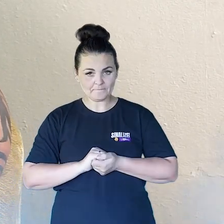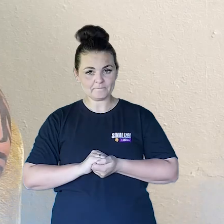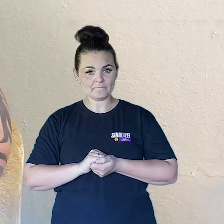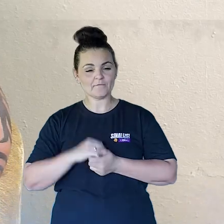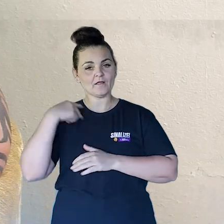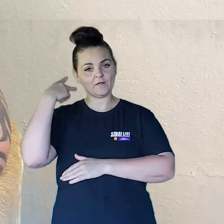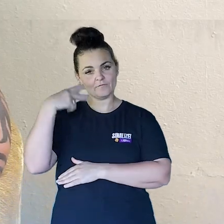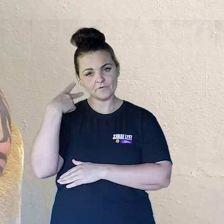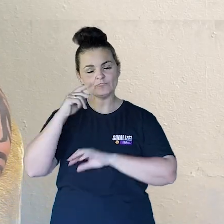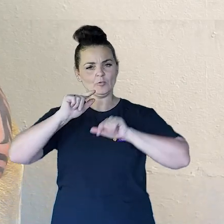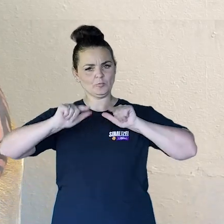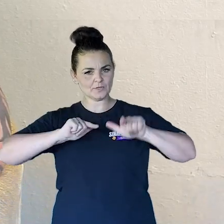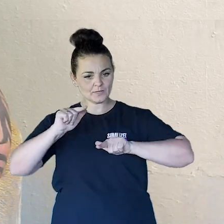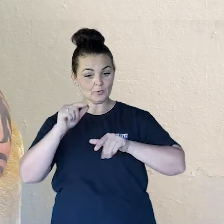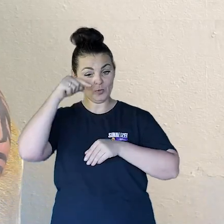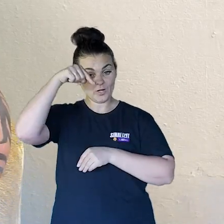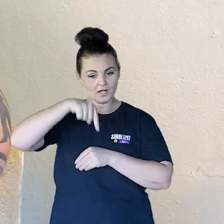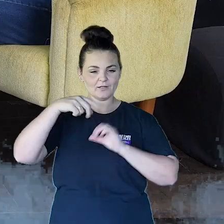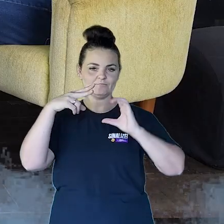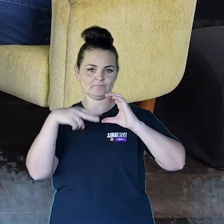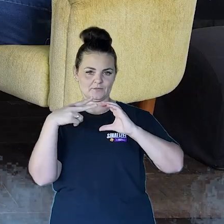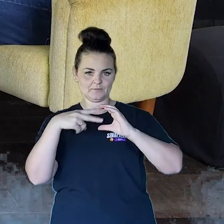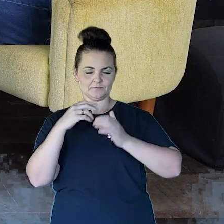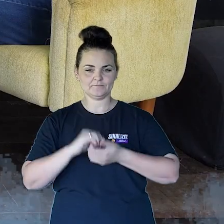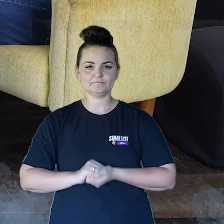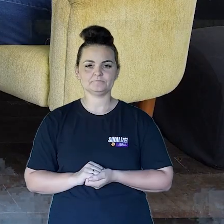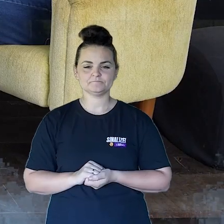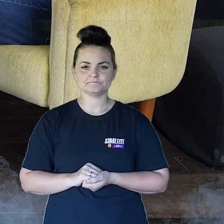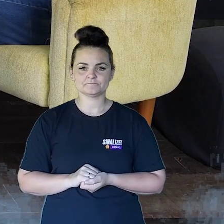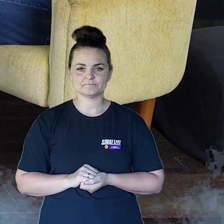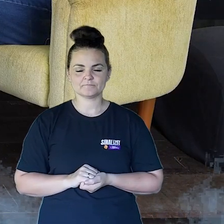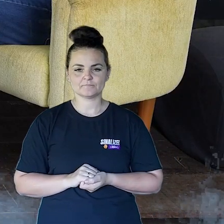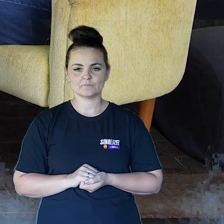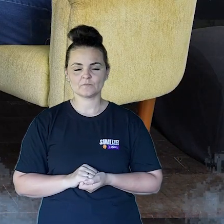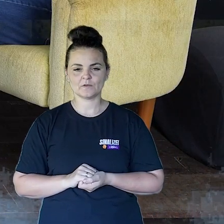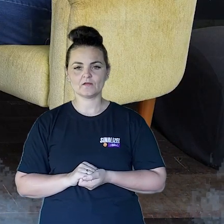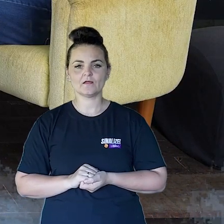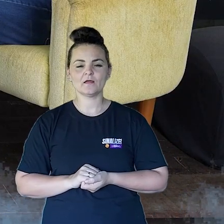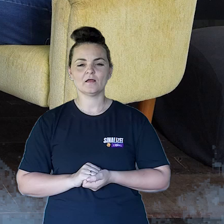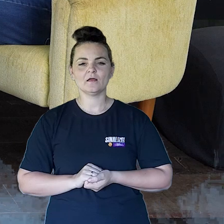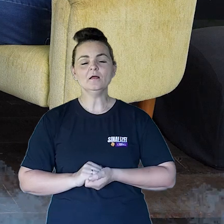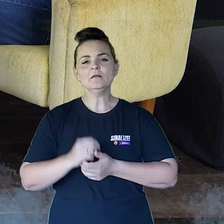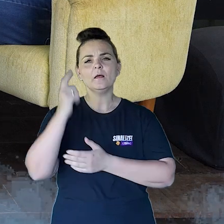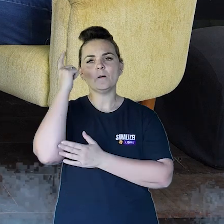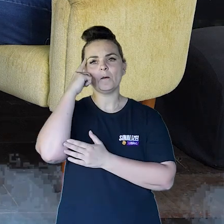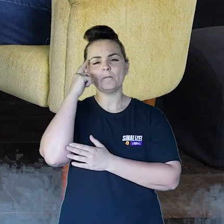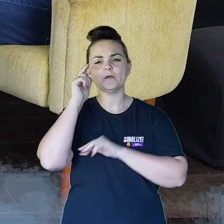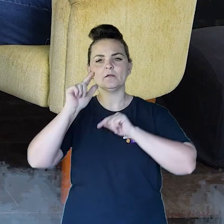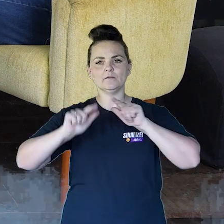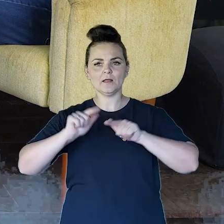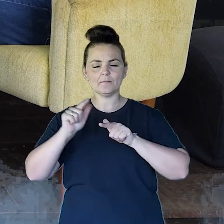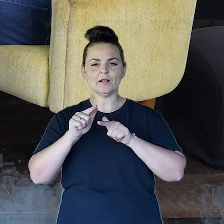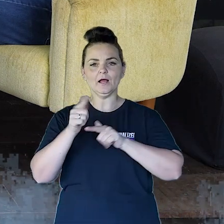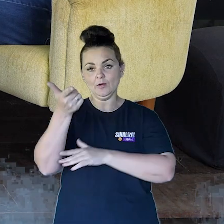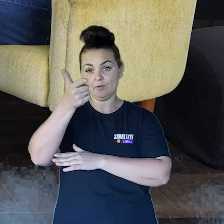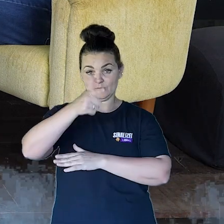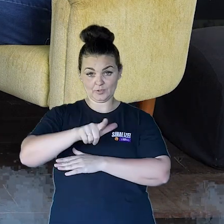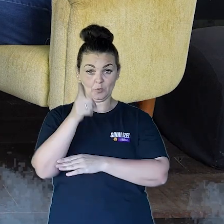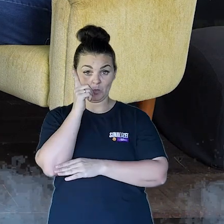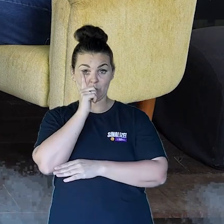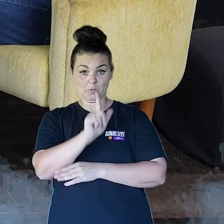é de um vereador que trabalhou aqui dentro, né? E não trabalhar pensando em reeleição, qualquer coisa assim do tipo. Como eu disse para